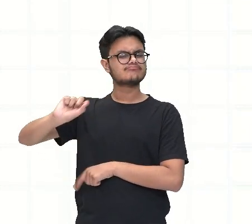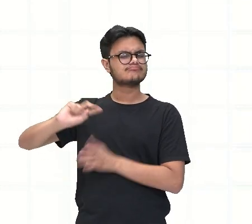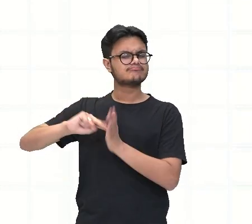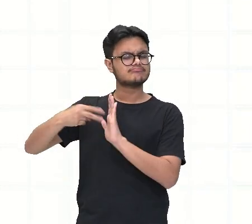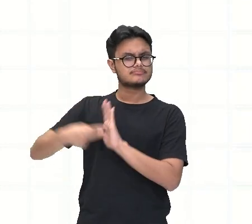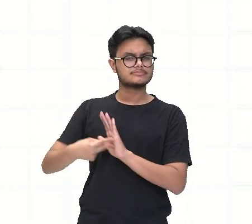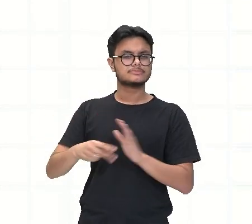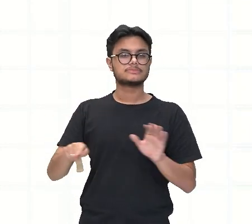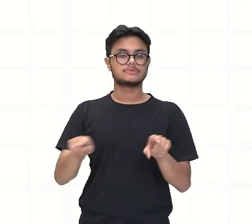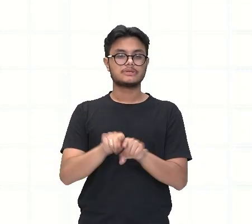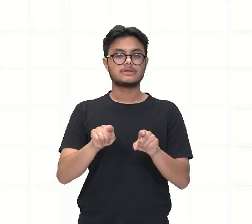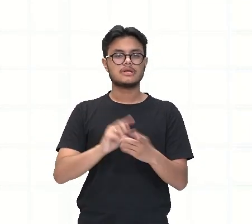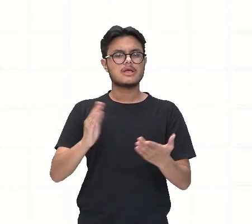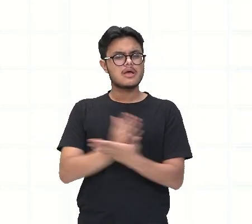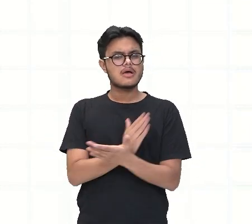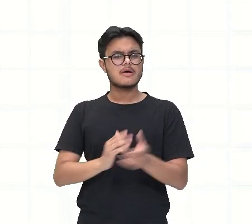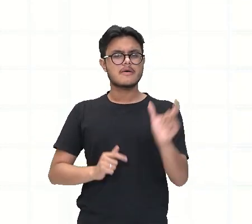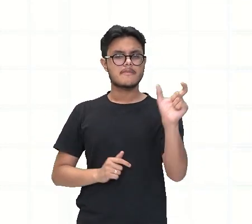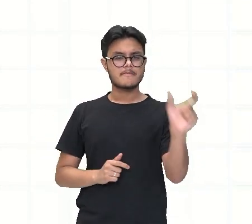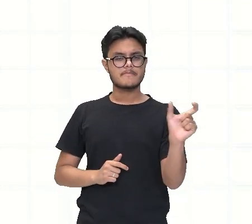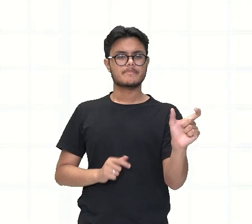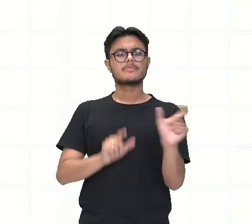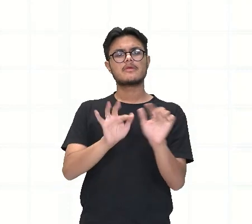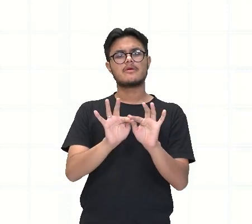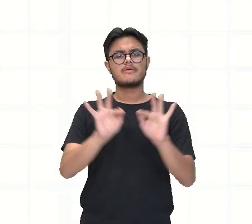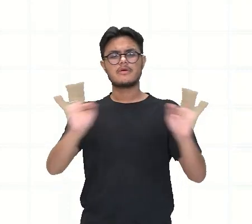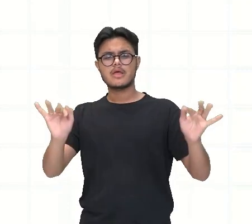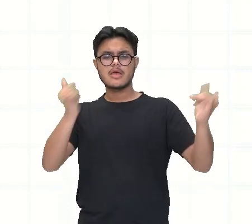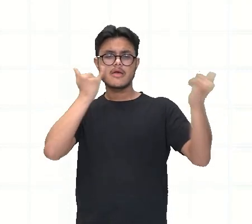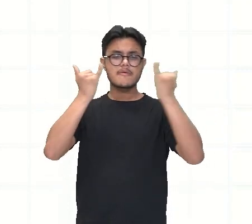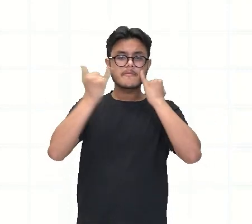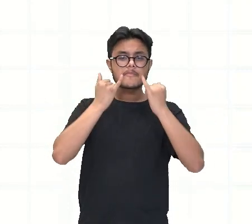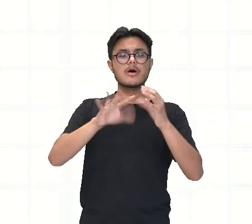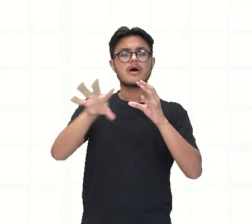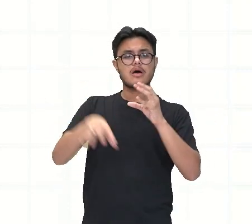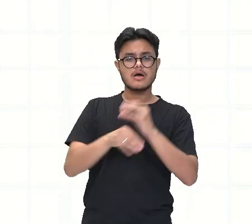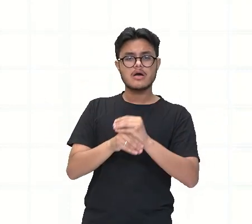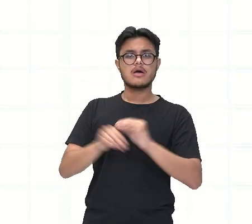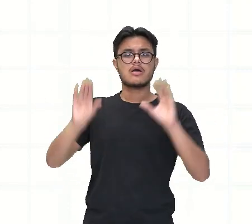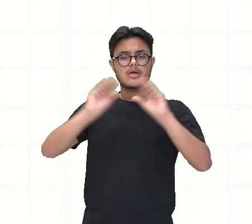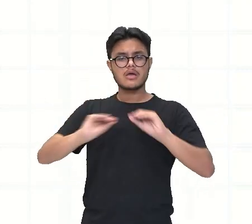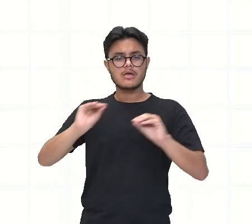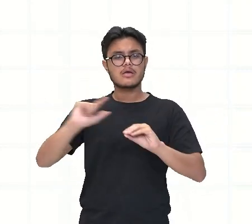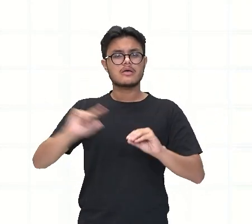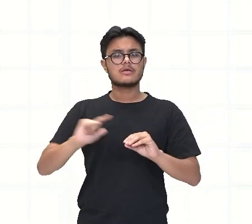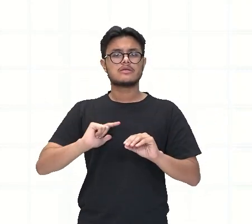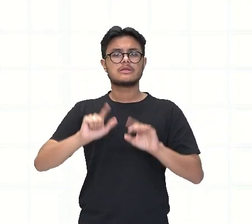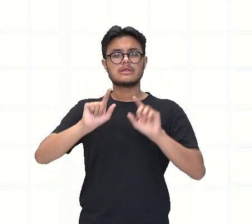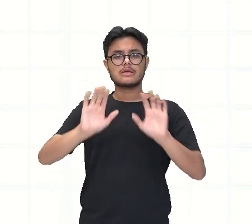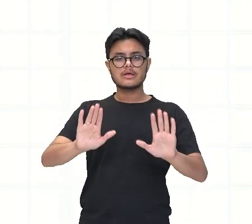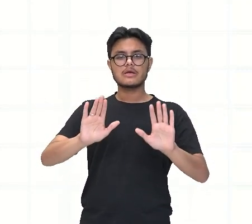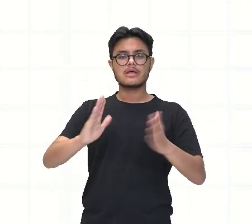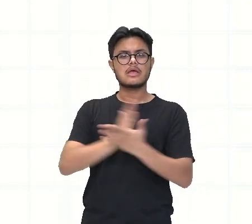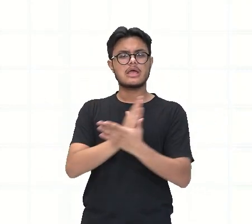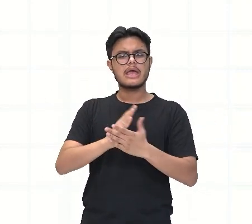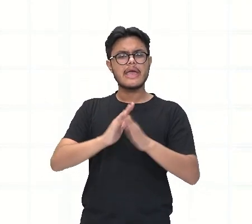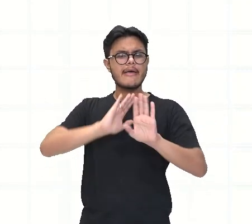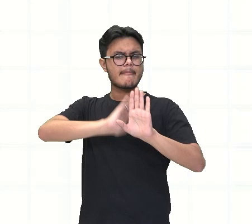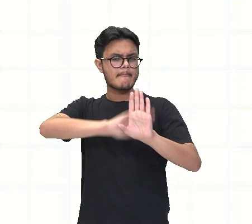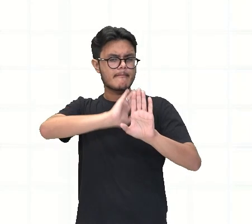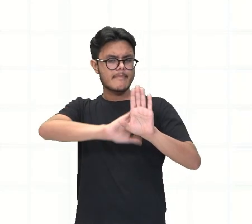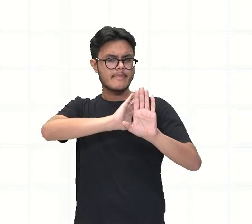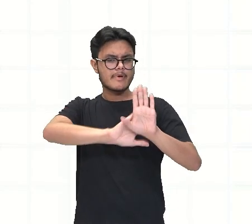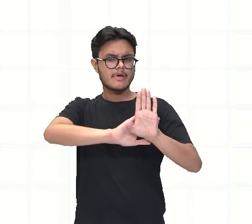que ocorre quando uma palavra, expressão ou uma informação oracional inteira é omitida. Neste caso, não